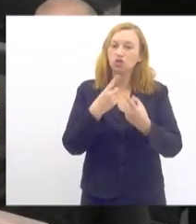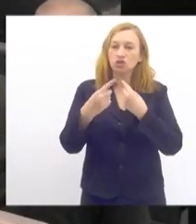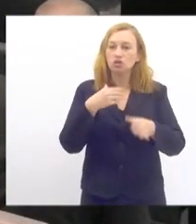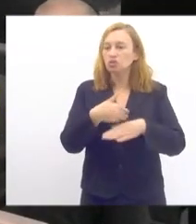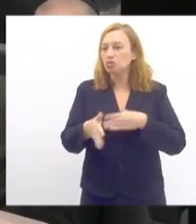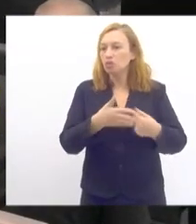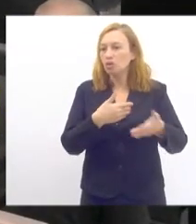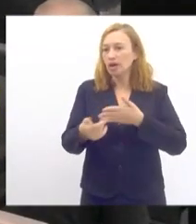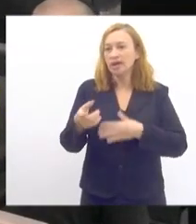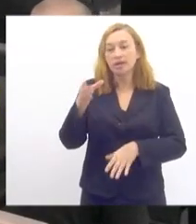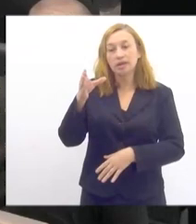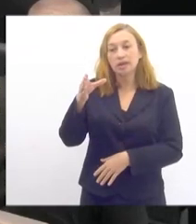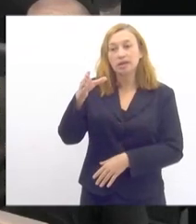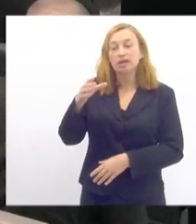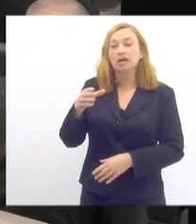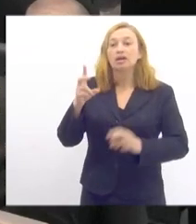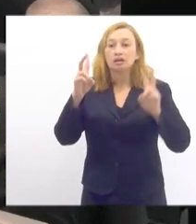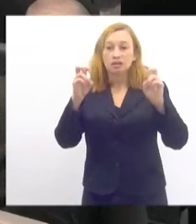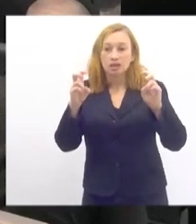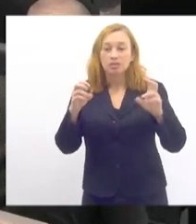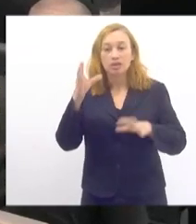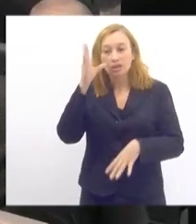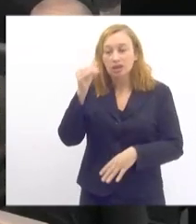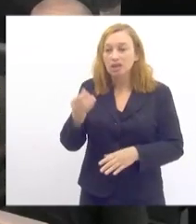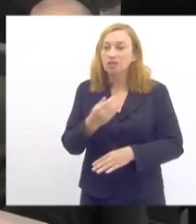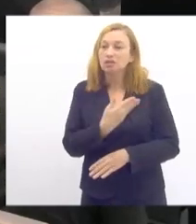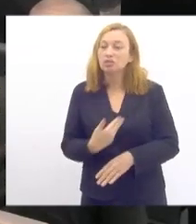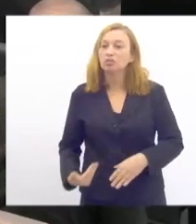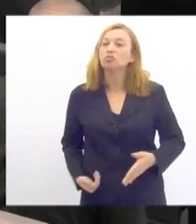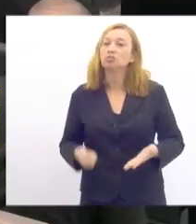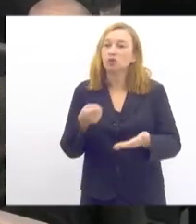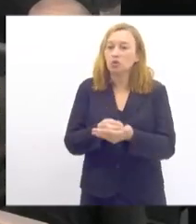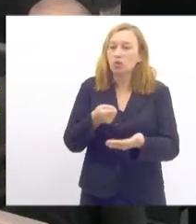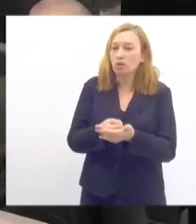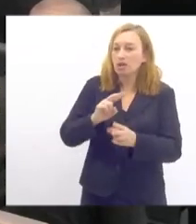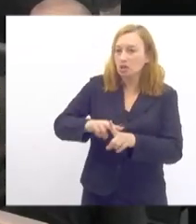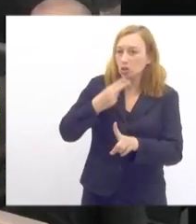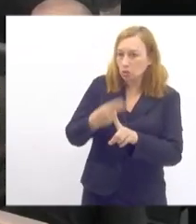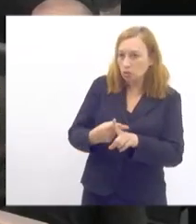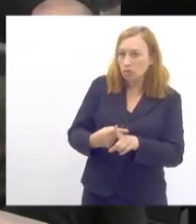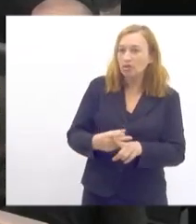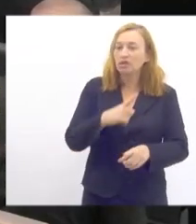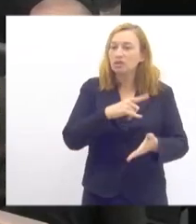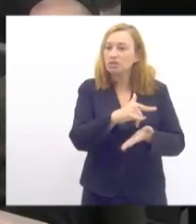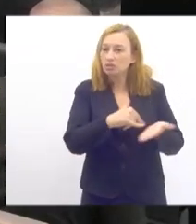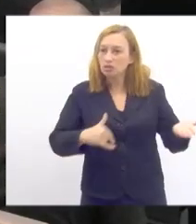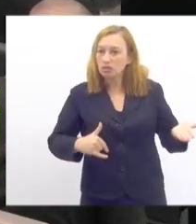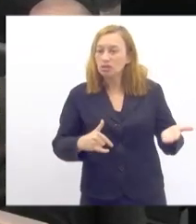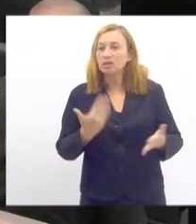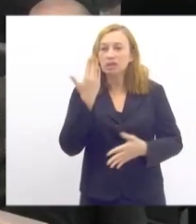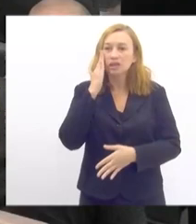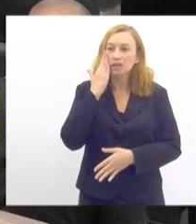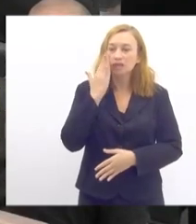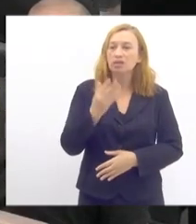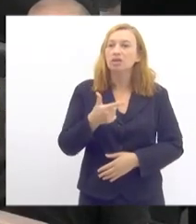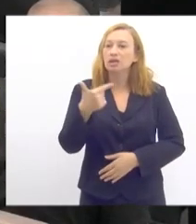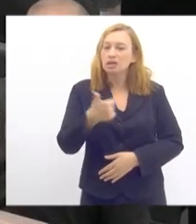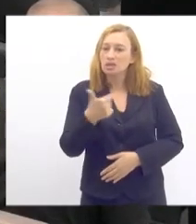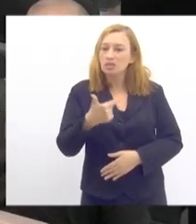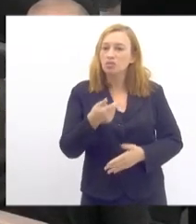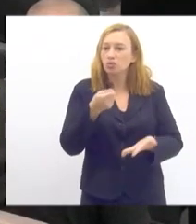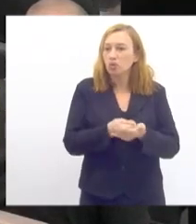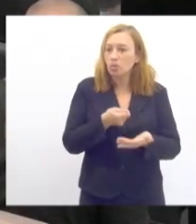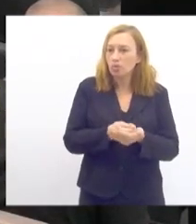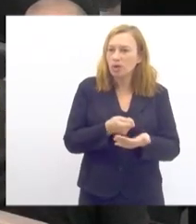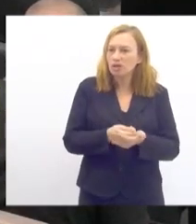sejam de interesse público. A gente entende que tem uma dupla cobrança, né, quando vai haver a emissão do documento, e a gente entendeu que a segunda cobrança,